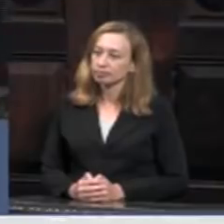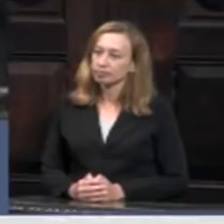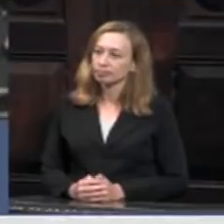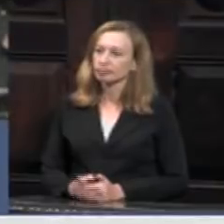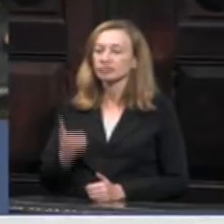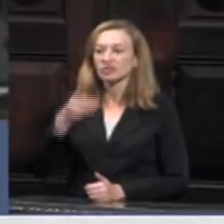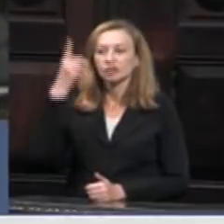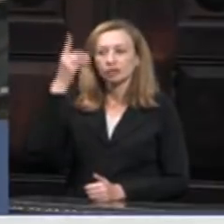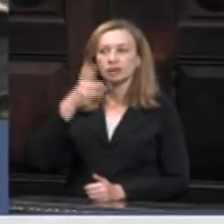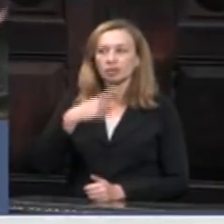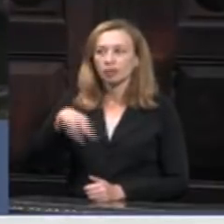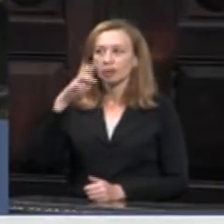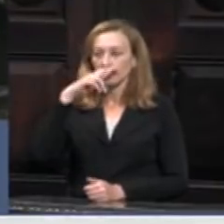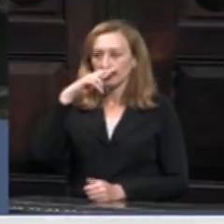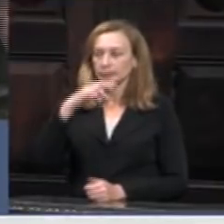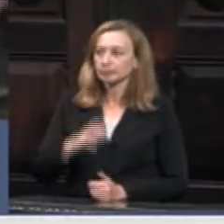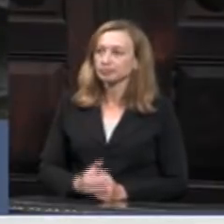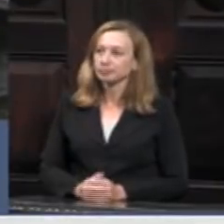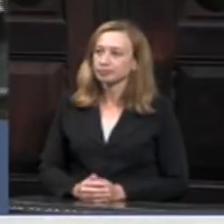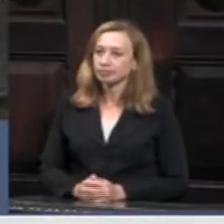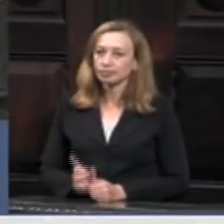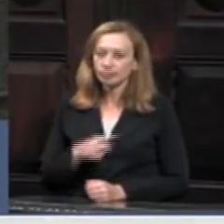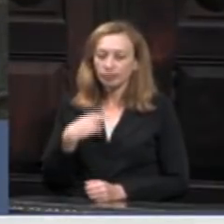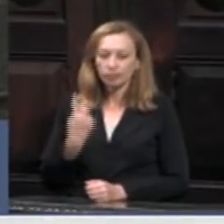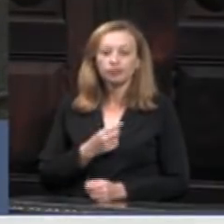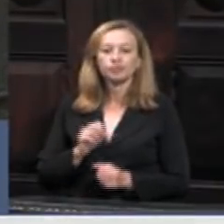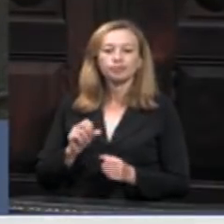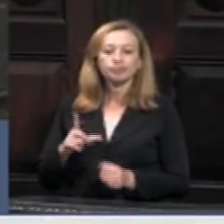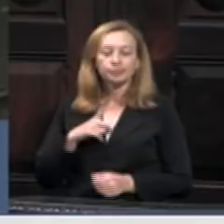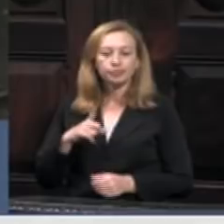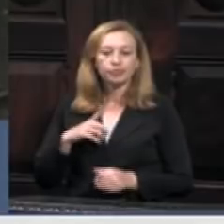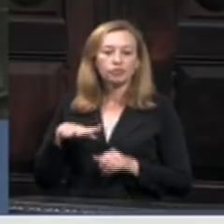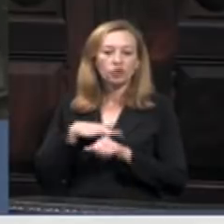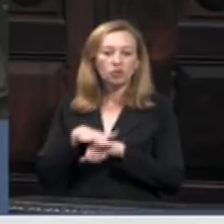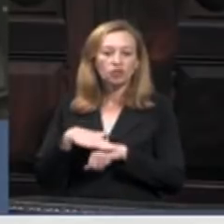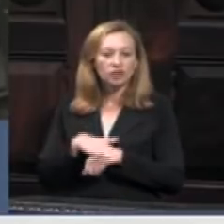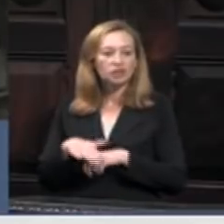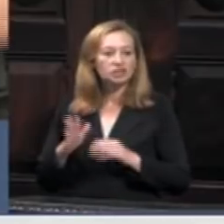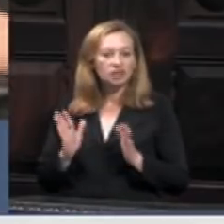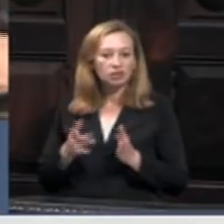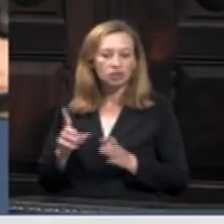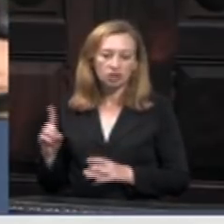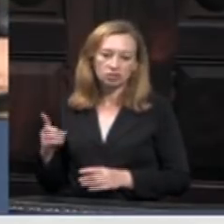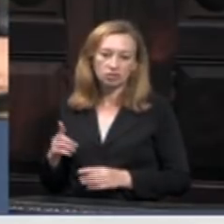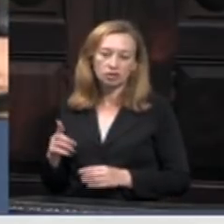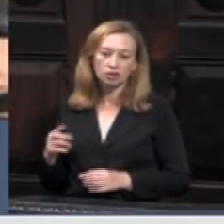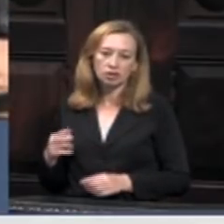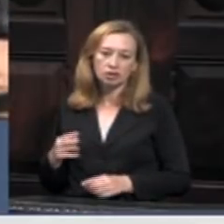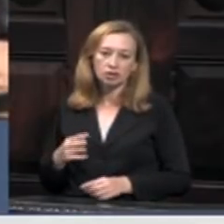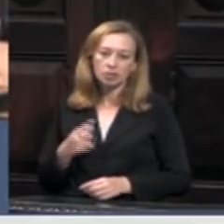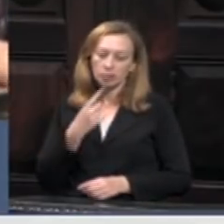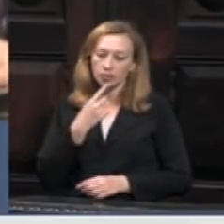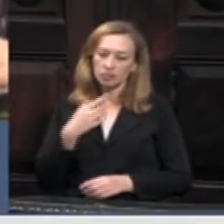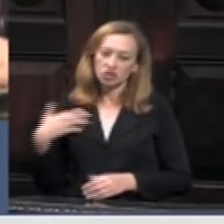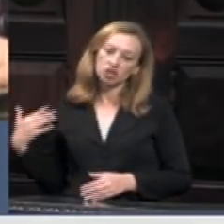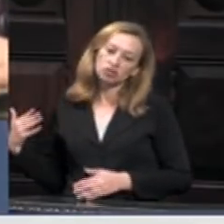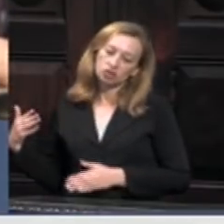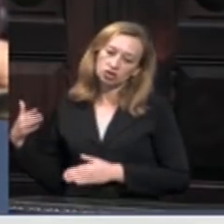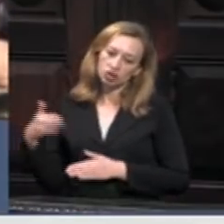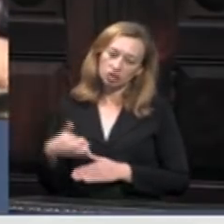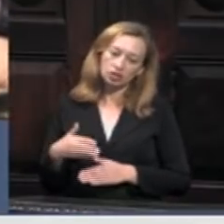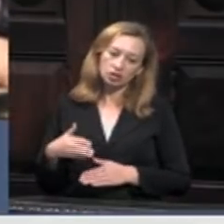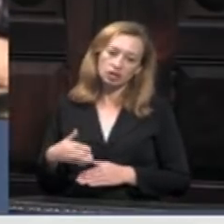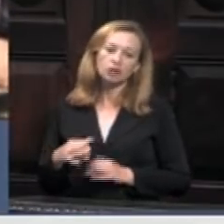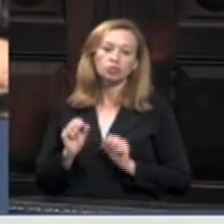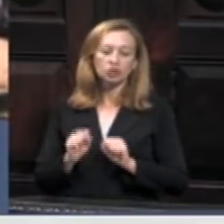Deputado Paulo Ramos, nós fizemos uma conversa agora, antes de eu vir para cá, que a gente poderia